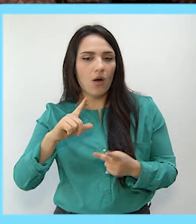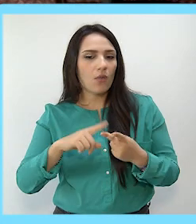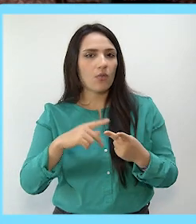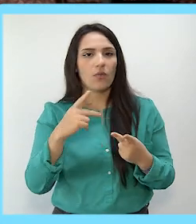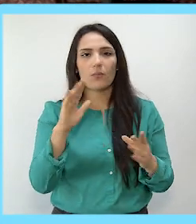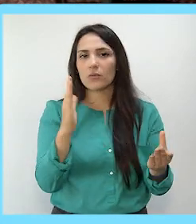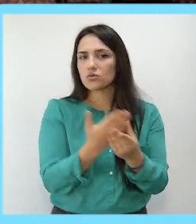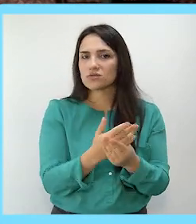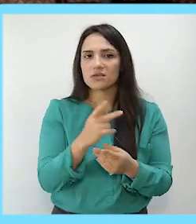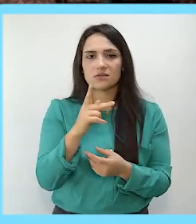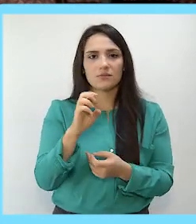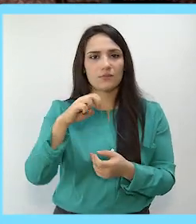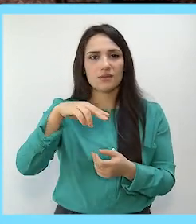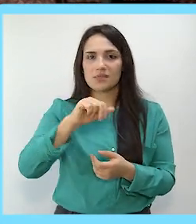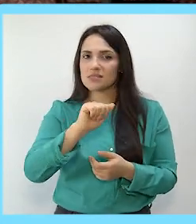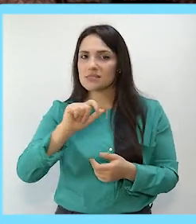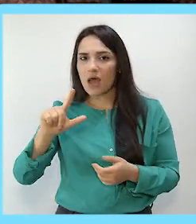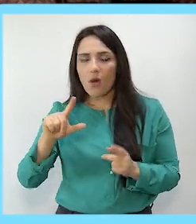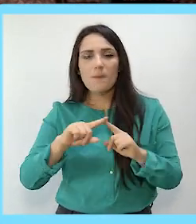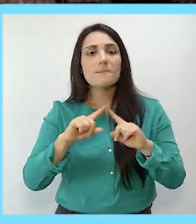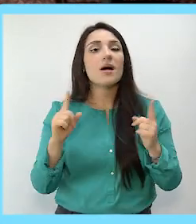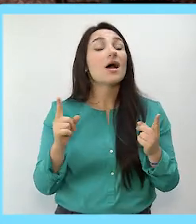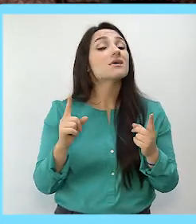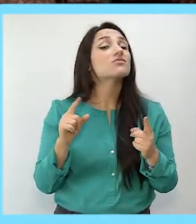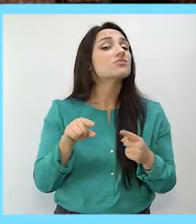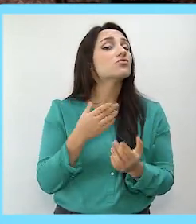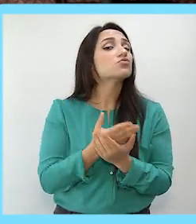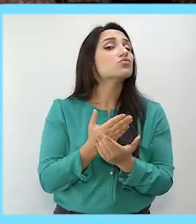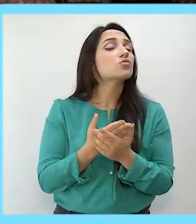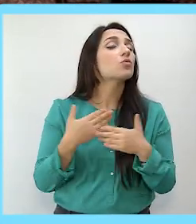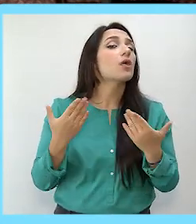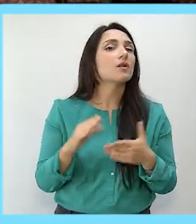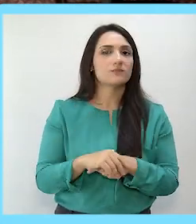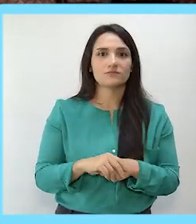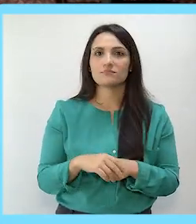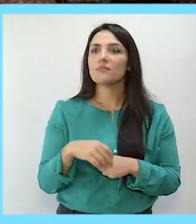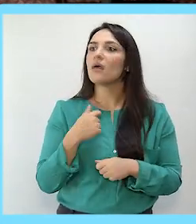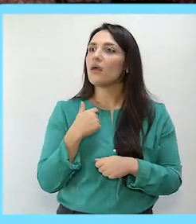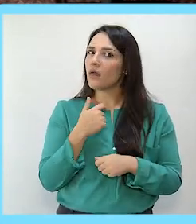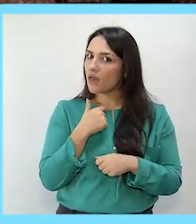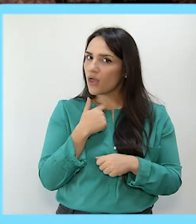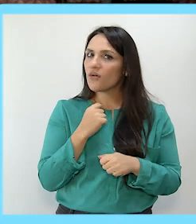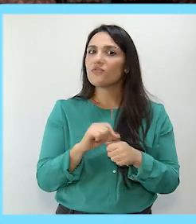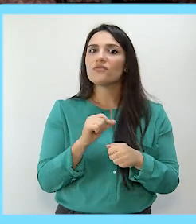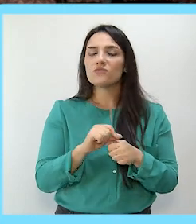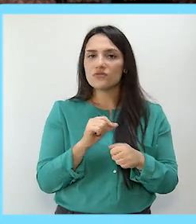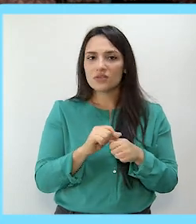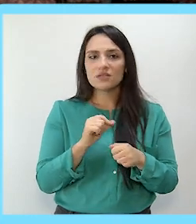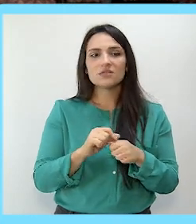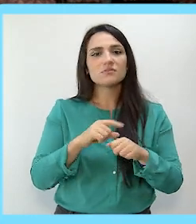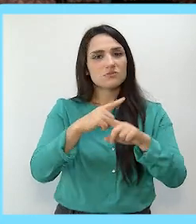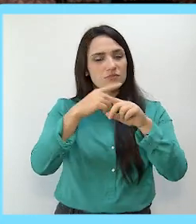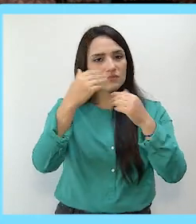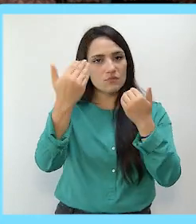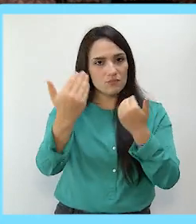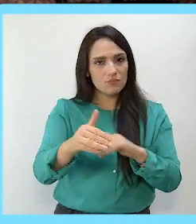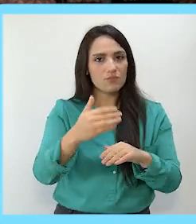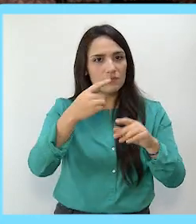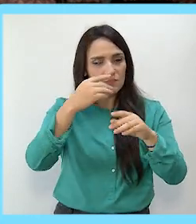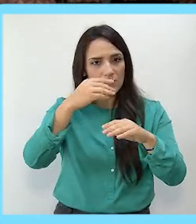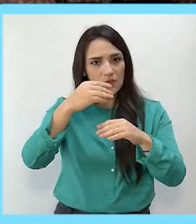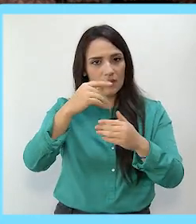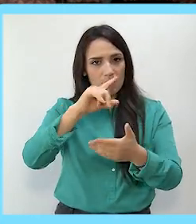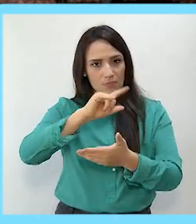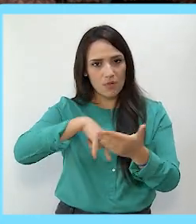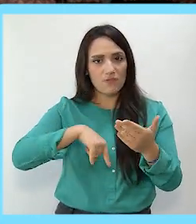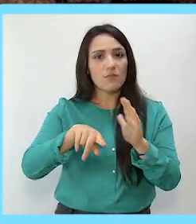penal, processo penal. E fez estágio em que área, doutora? Nessa área? Não foi nessa área, trabalhista. Trabalhista. Eu também me dava muito